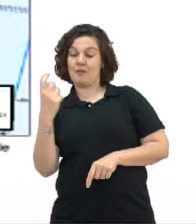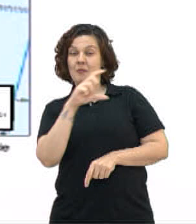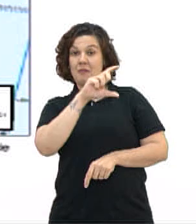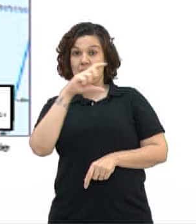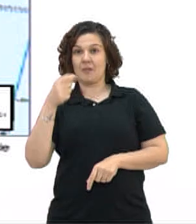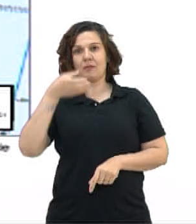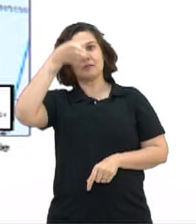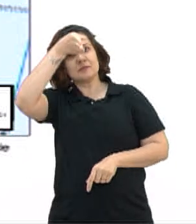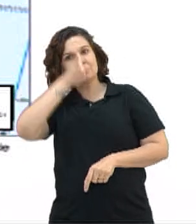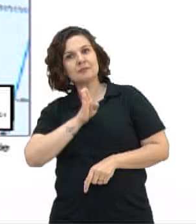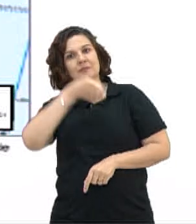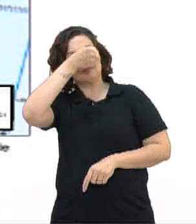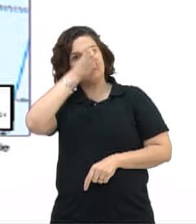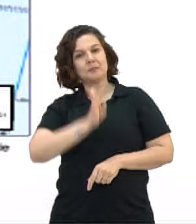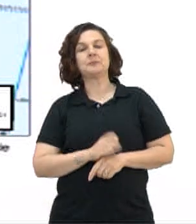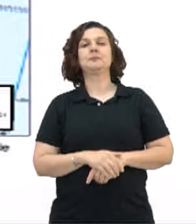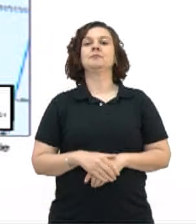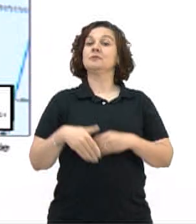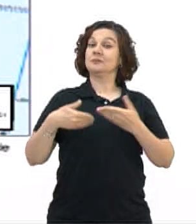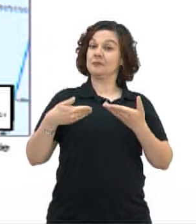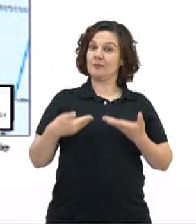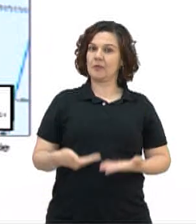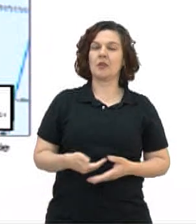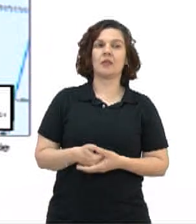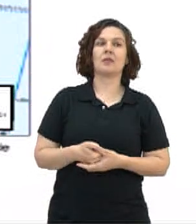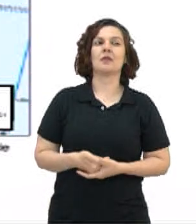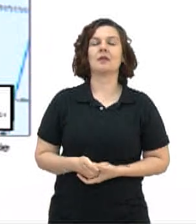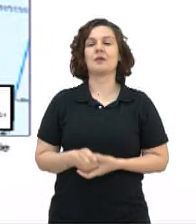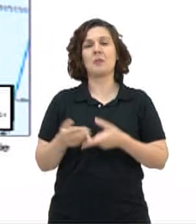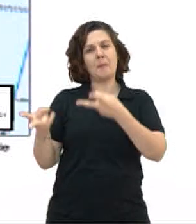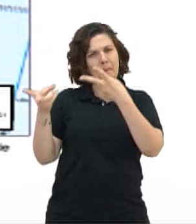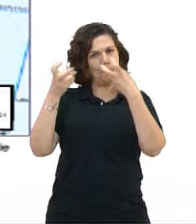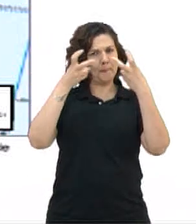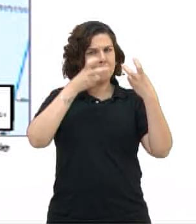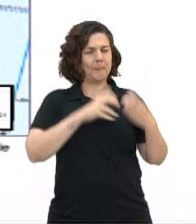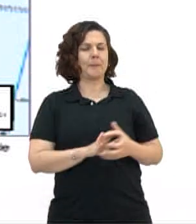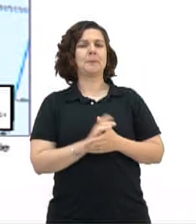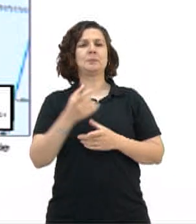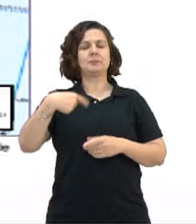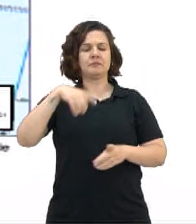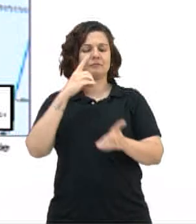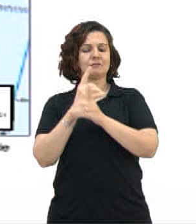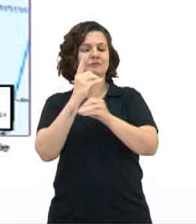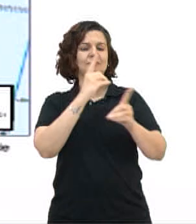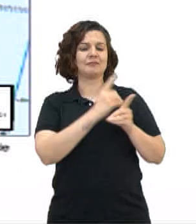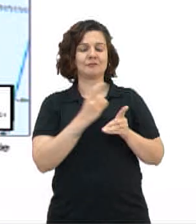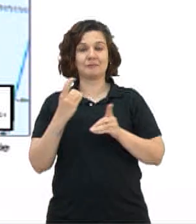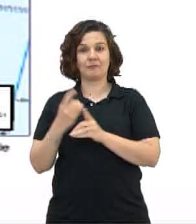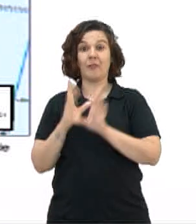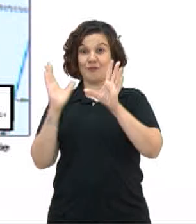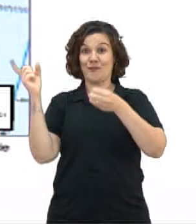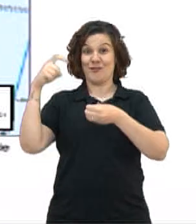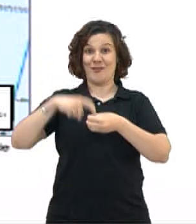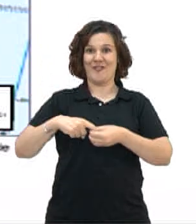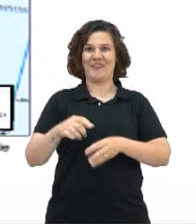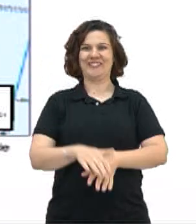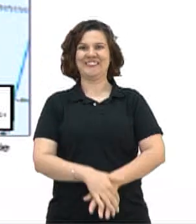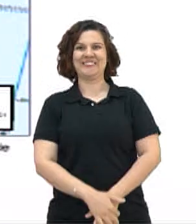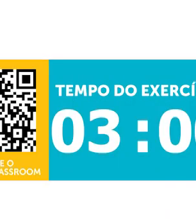meridianos. Quero que você faça uma breve observação desse mapa e tente identificar esses elementos. E nós já